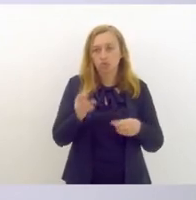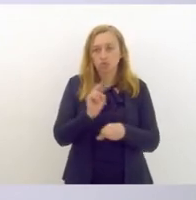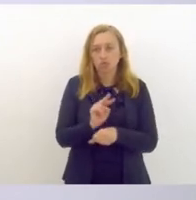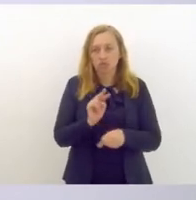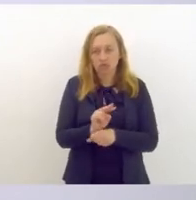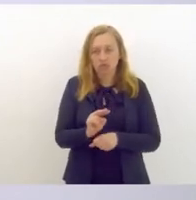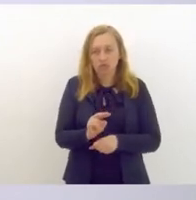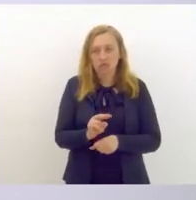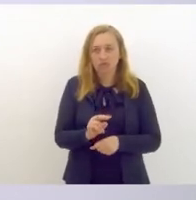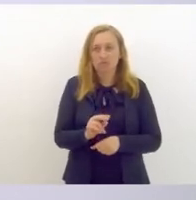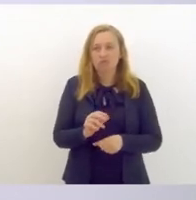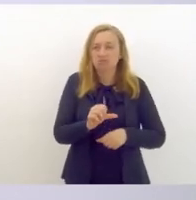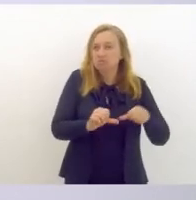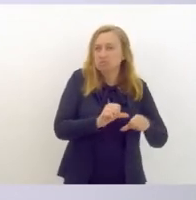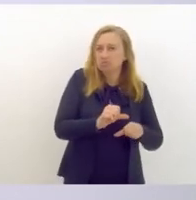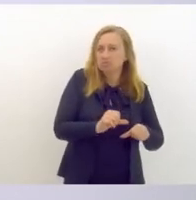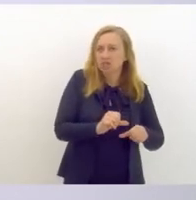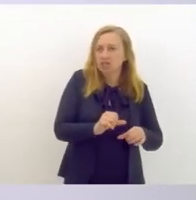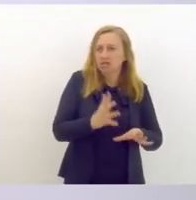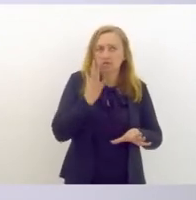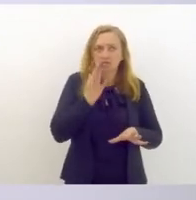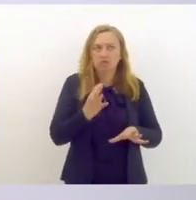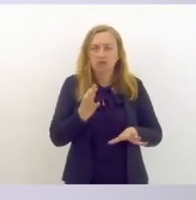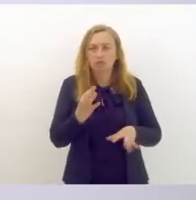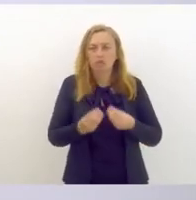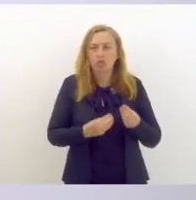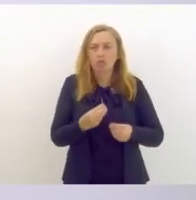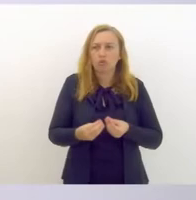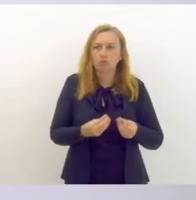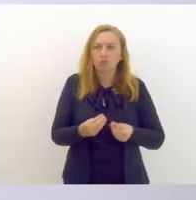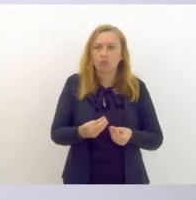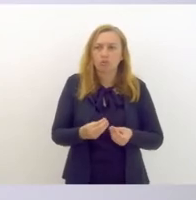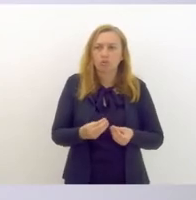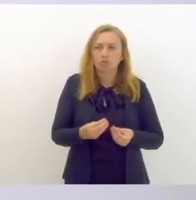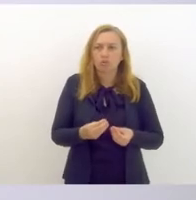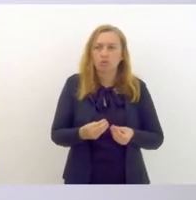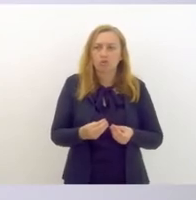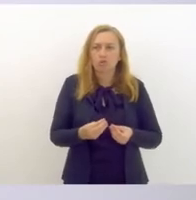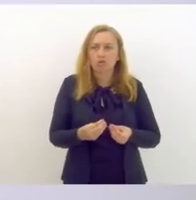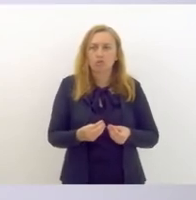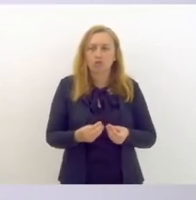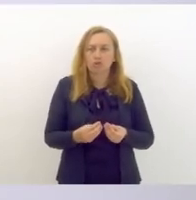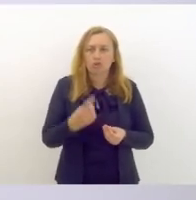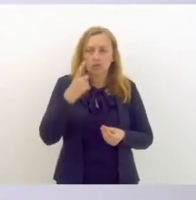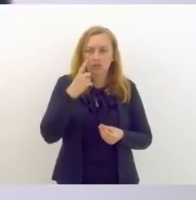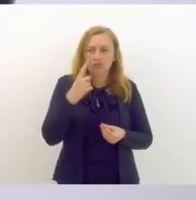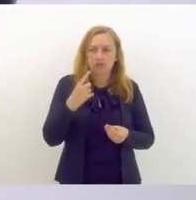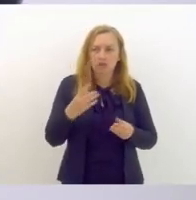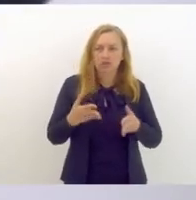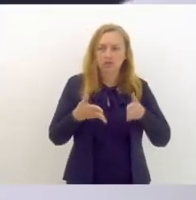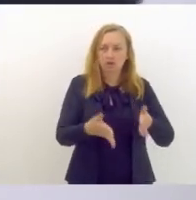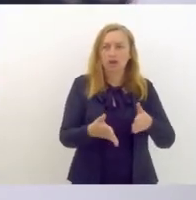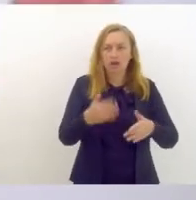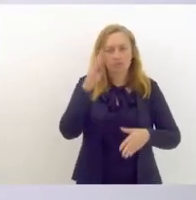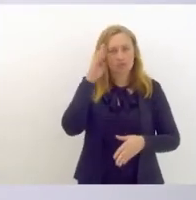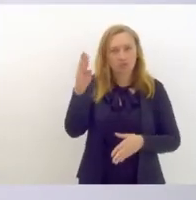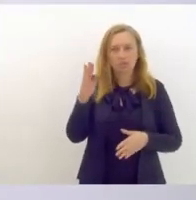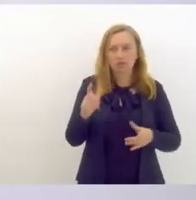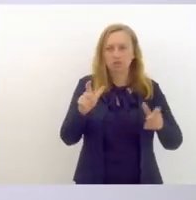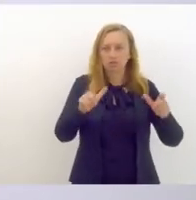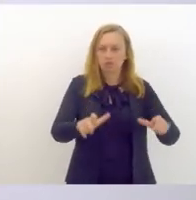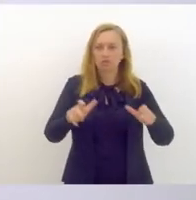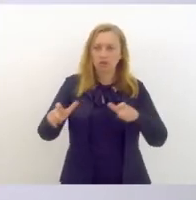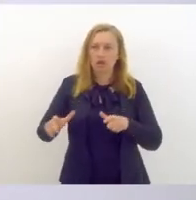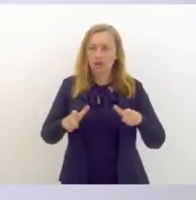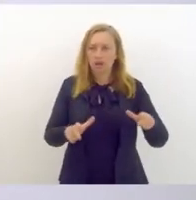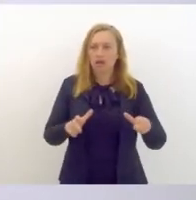ação é a gente mudar a categoria ou fazer de uma forma diferente, ou a gente alongar onde são os pontos focais, principalmente na categoria a qual está sendo